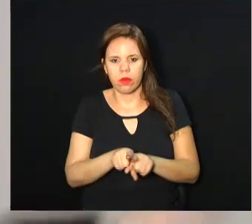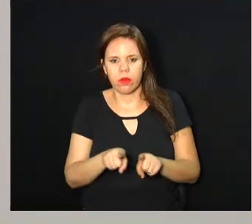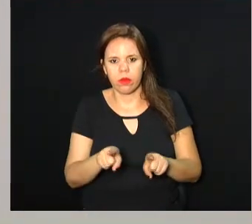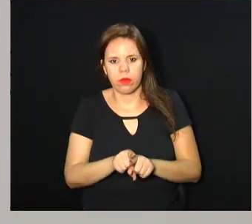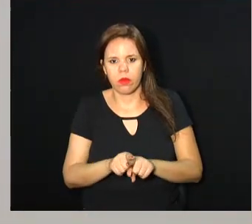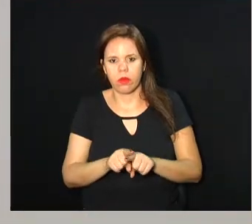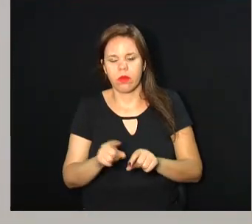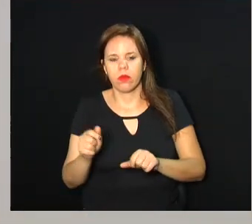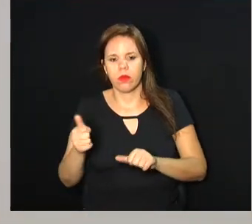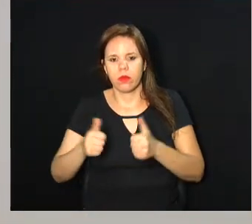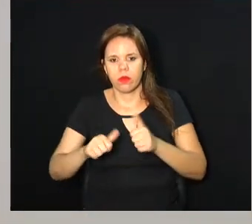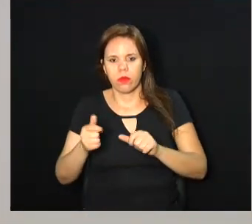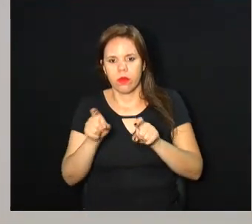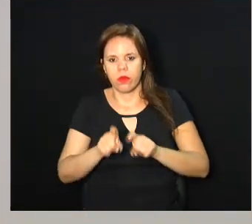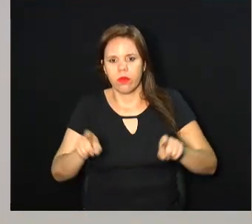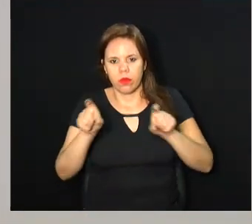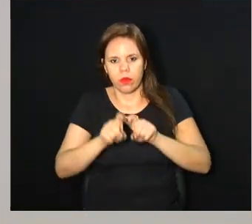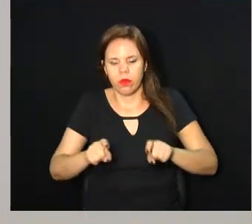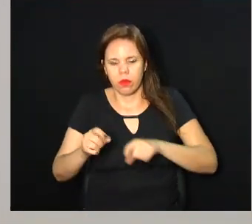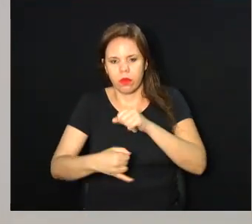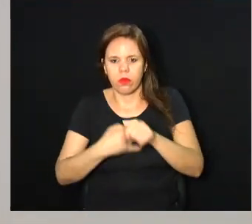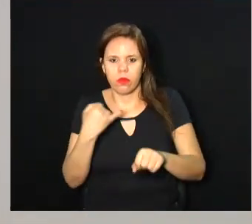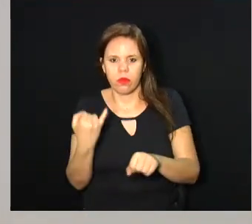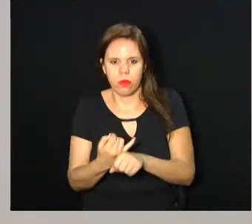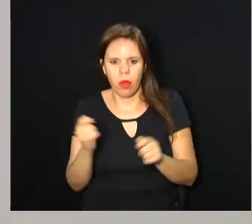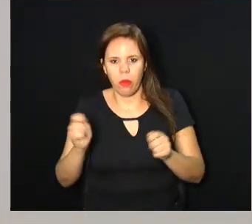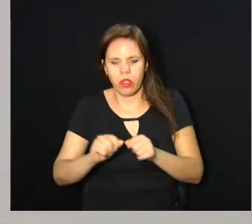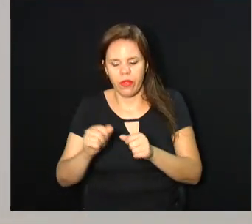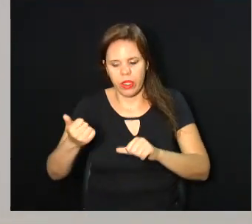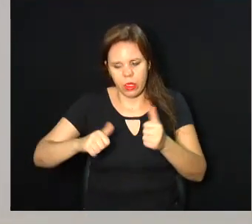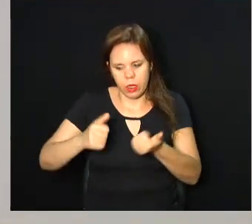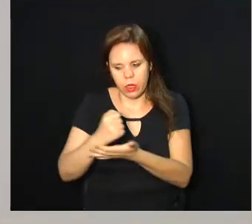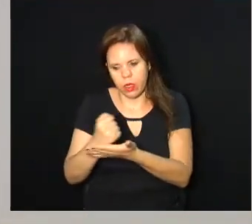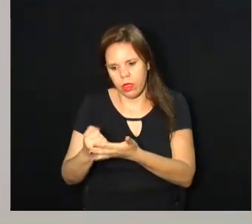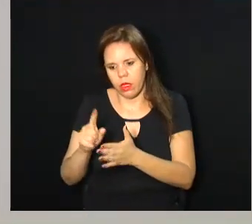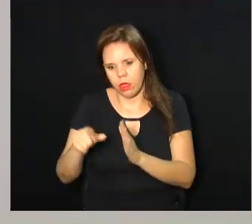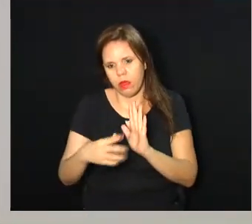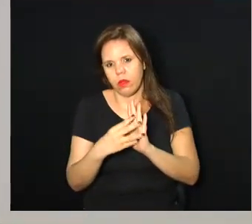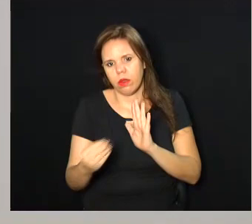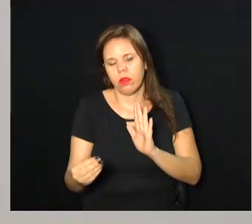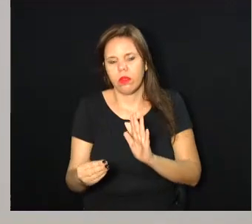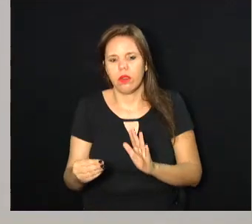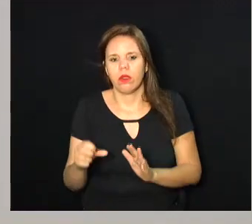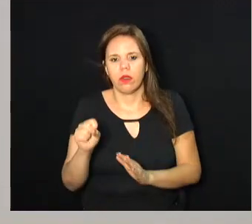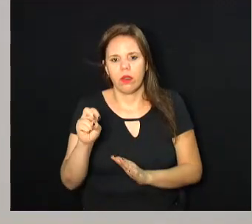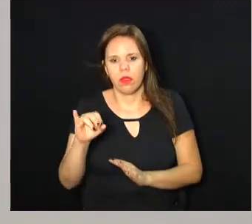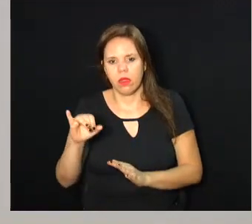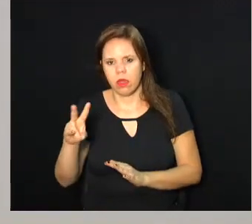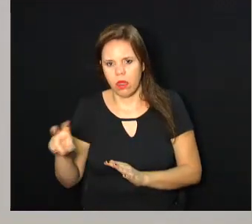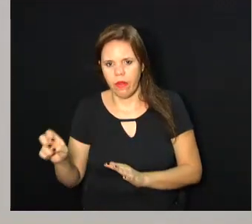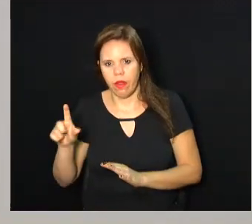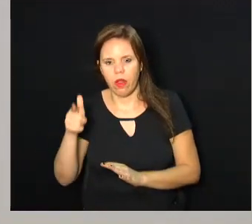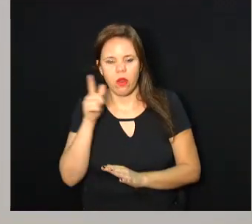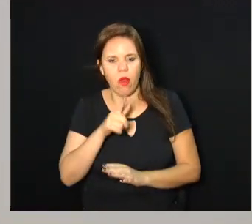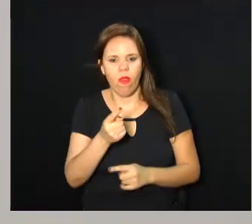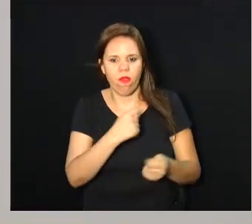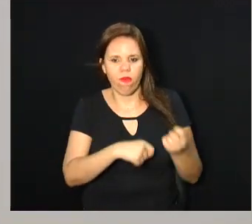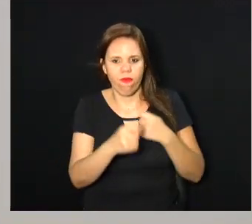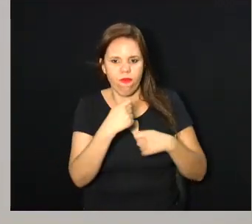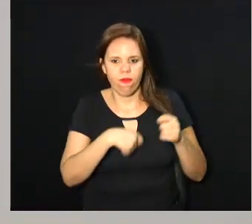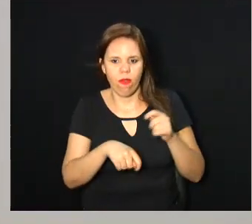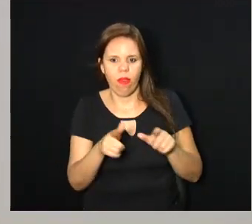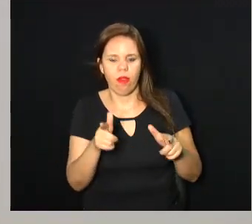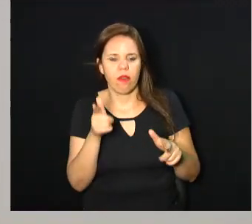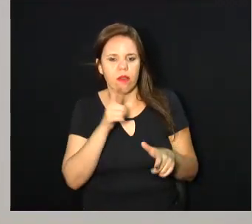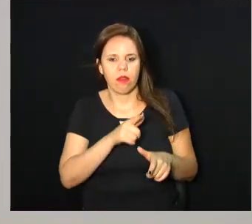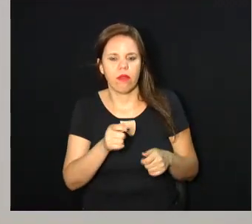para todas as nossas licitações, que possa ser através desse modelo. Então, o save que a gente consegue, que é justamente a economia que a gente consegue,